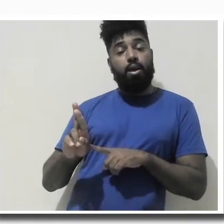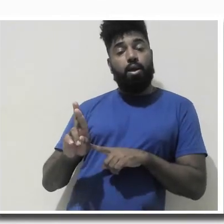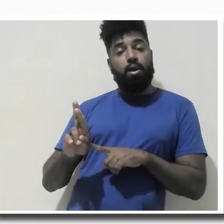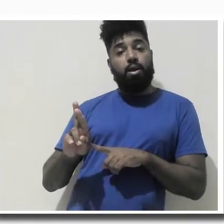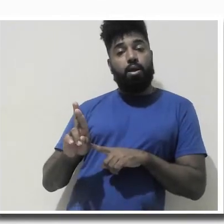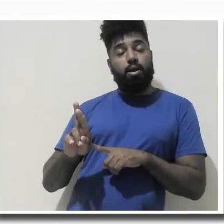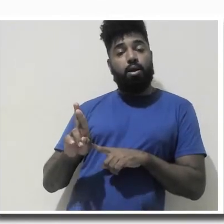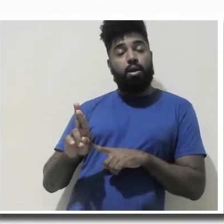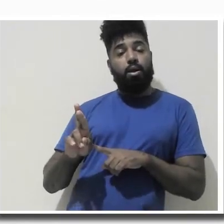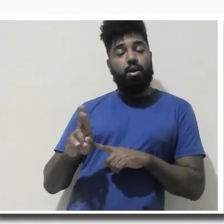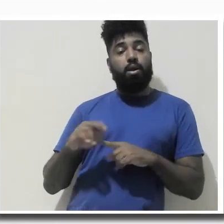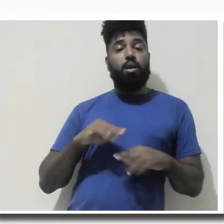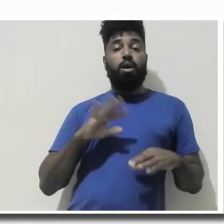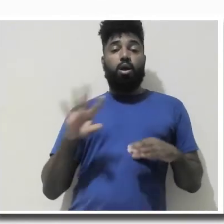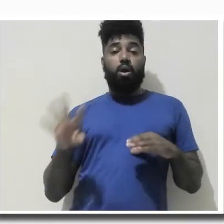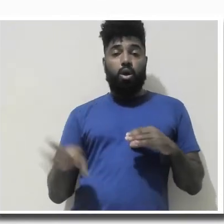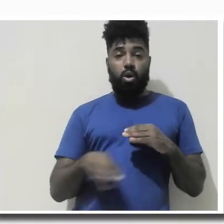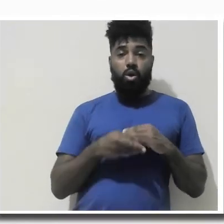complementar,